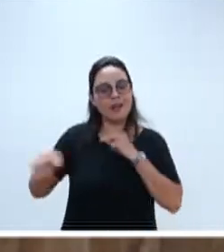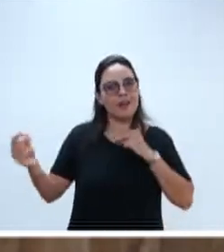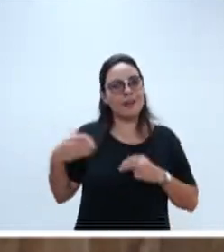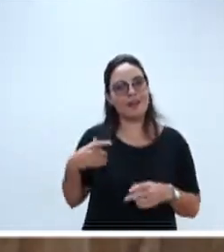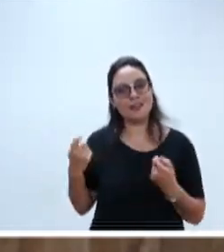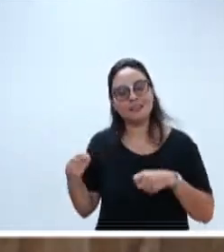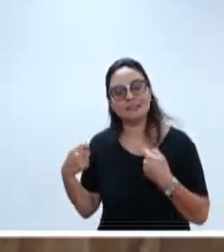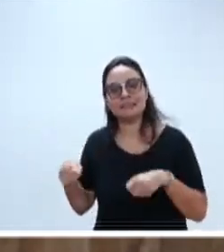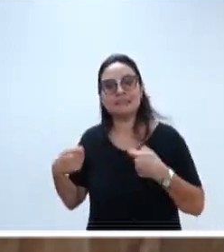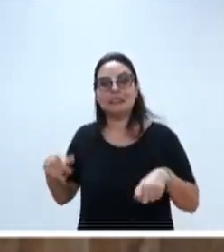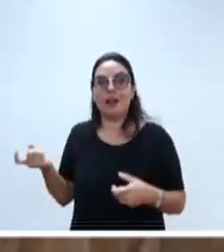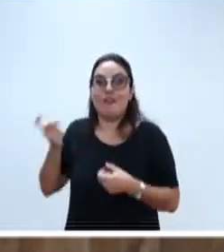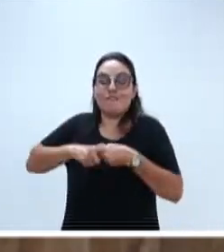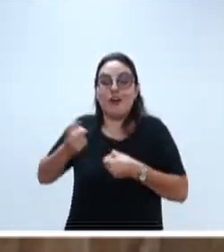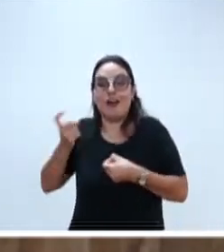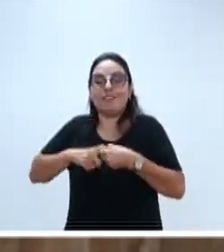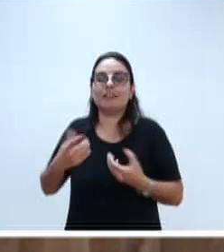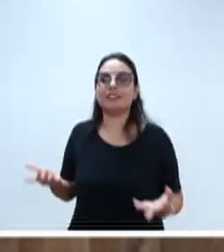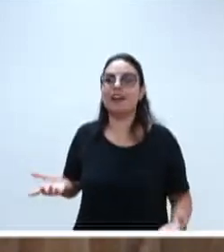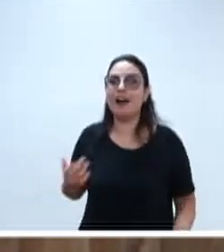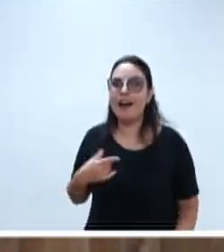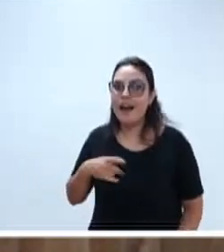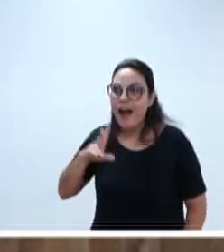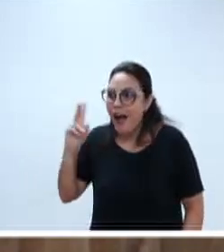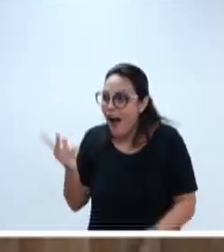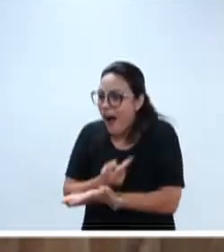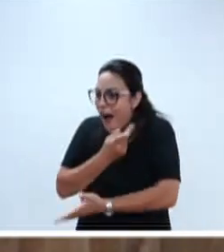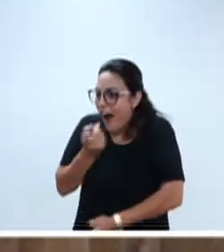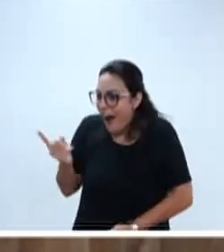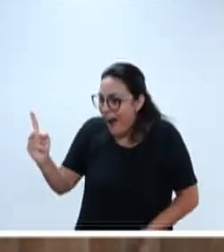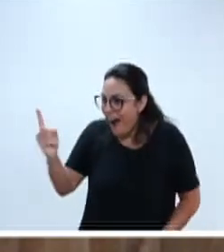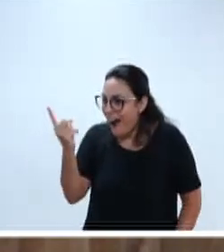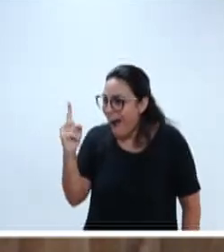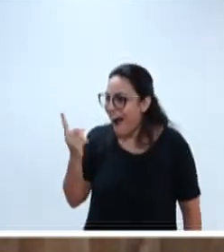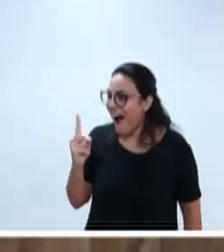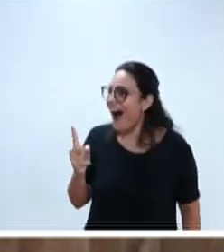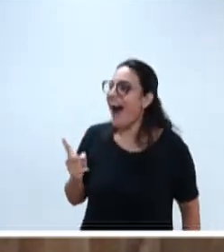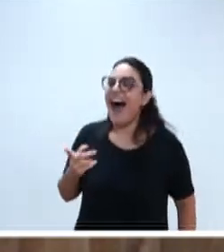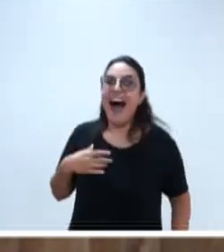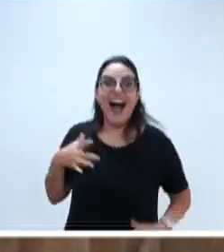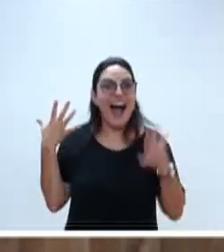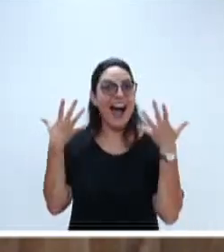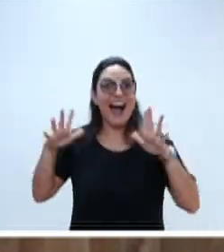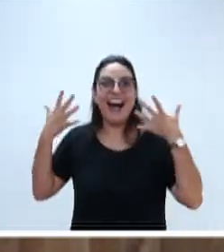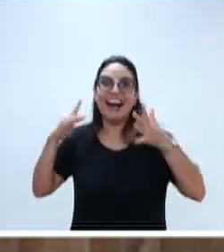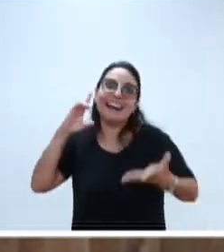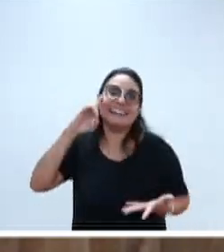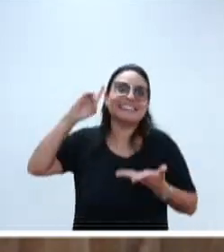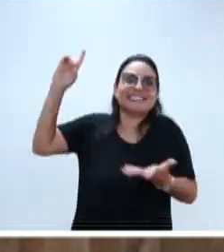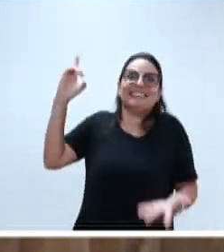curado. Quando aconteceu, ele diz: vamos celebrar a Deus.